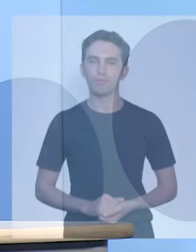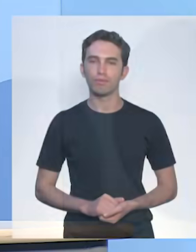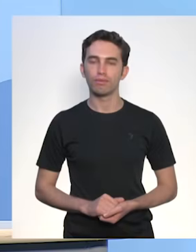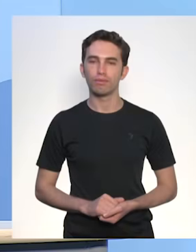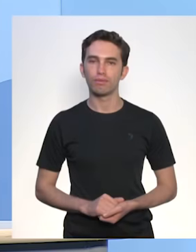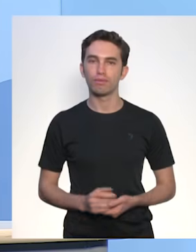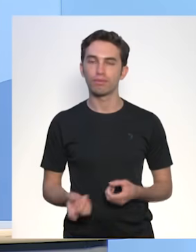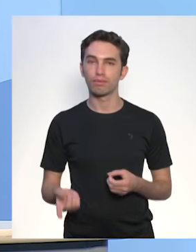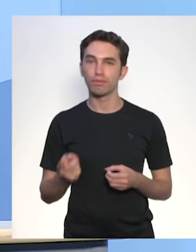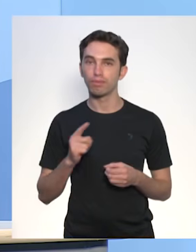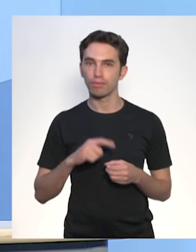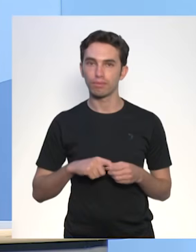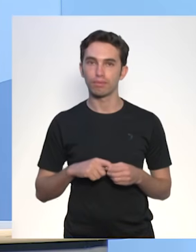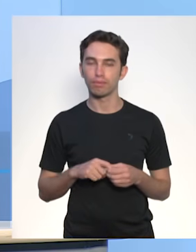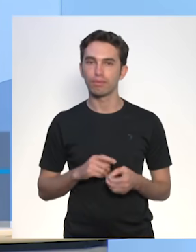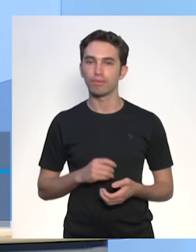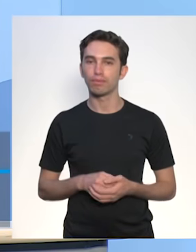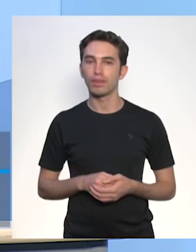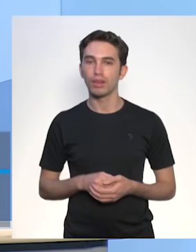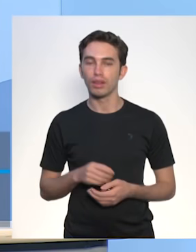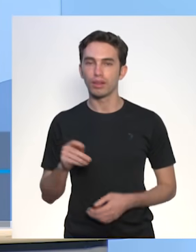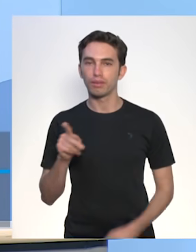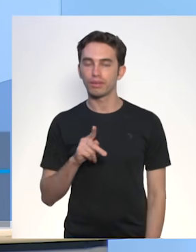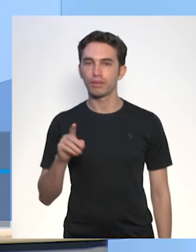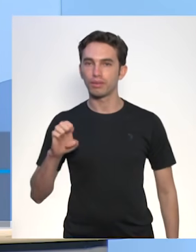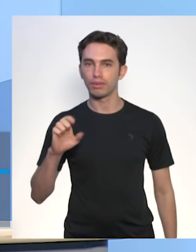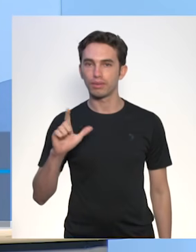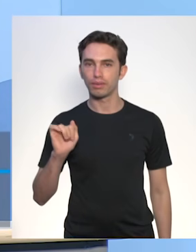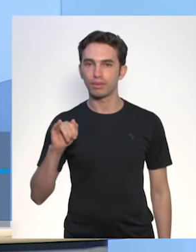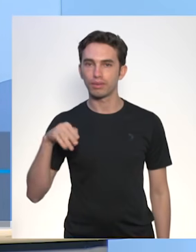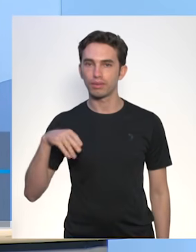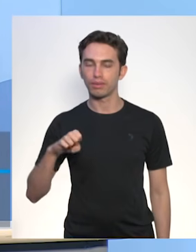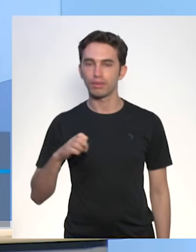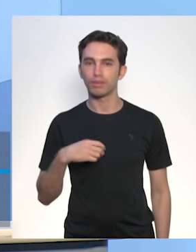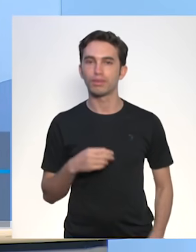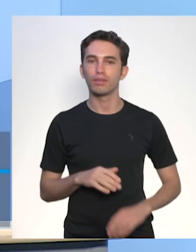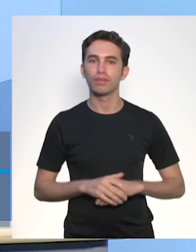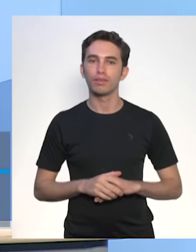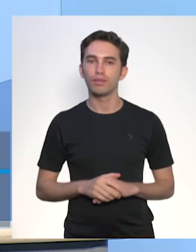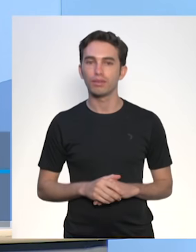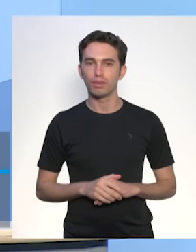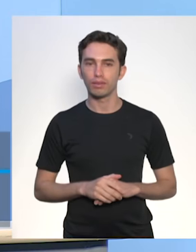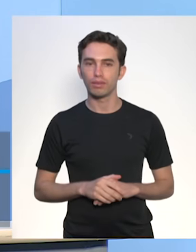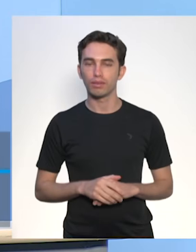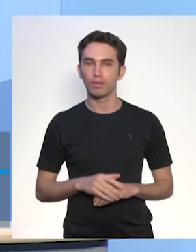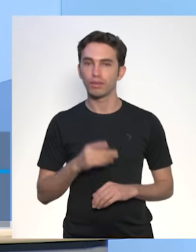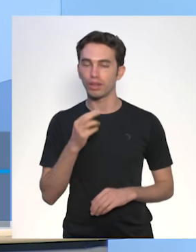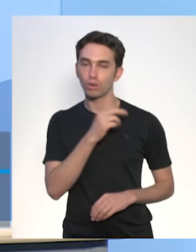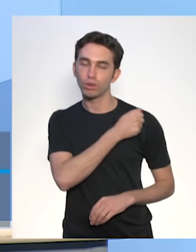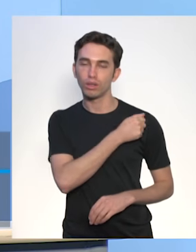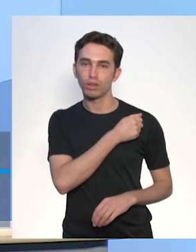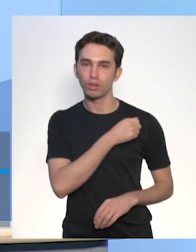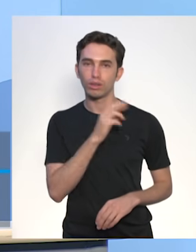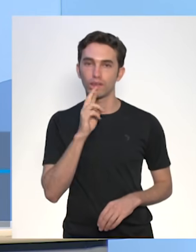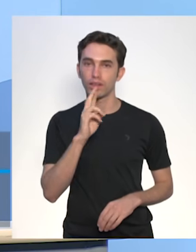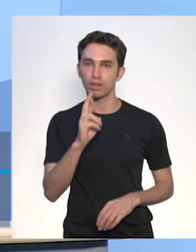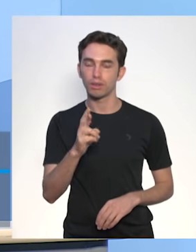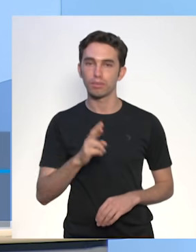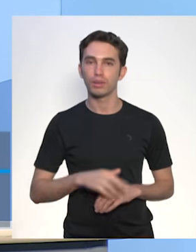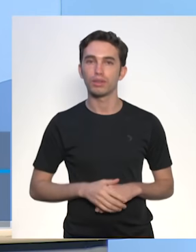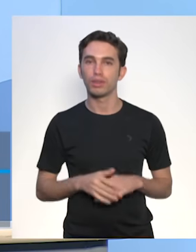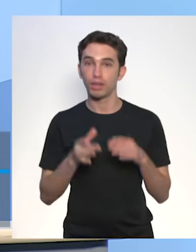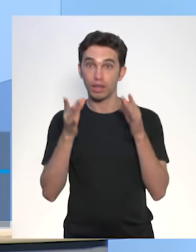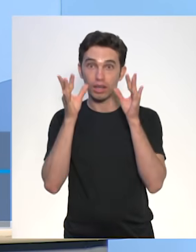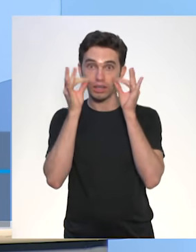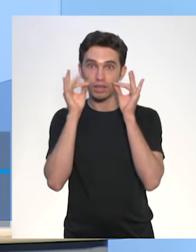Oi, Tony. Retornamos aqui com as interações. Professora Elaine, lá da escola Esther Frankel. Os alunos dela, segundo ela, estão ligadinhos aqui nas